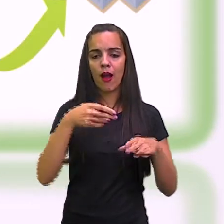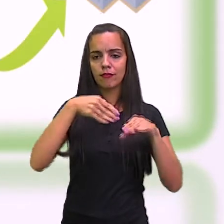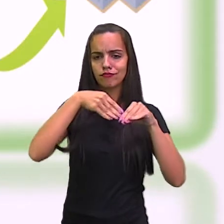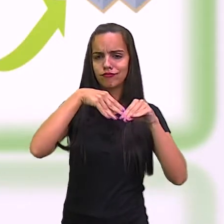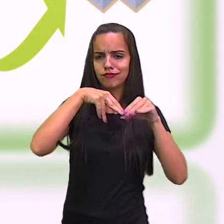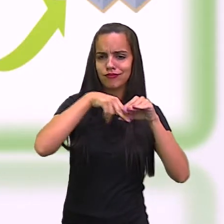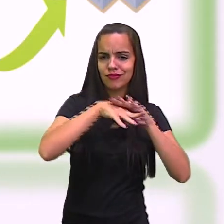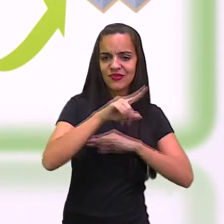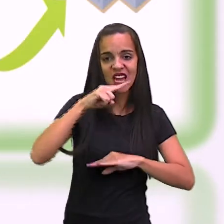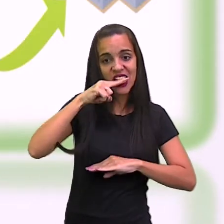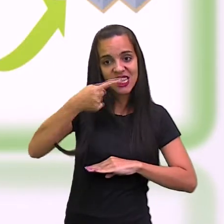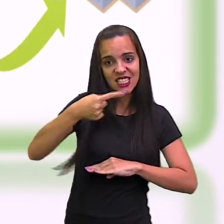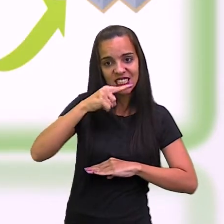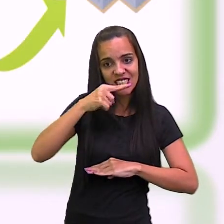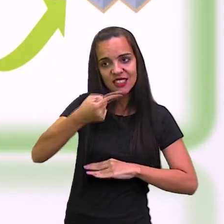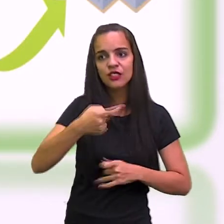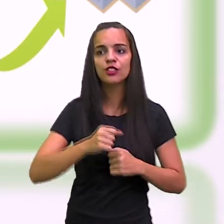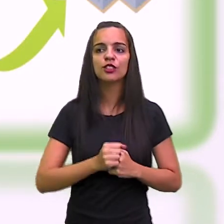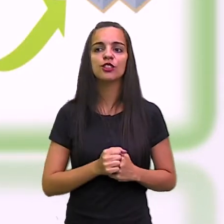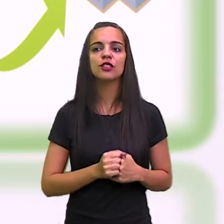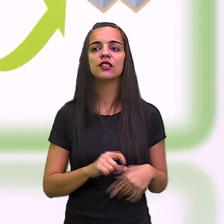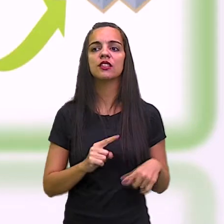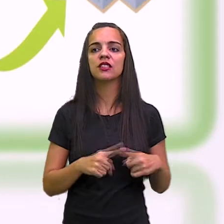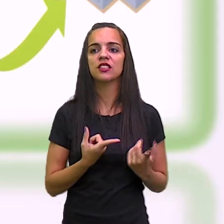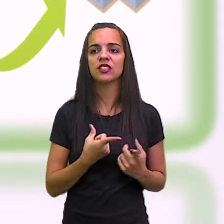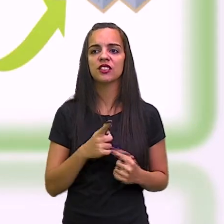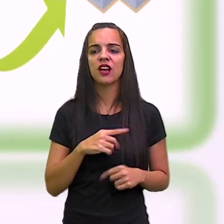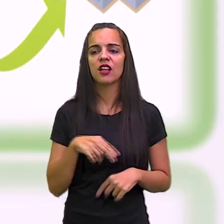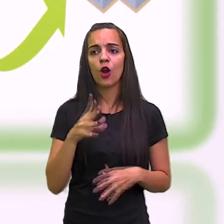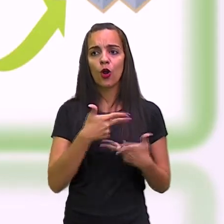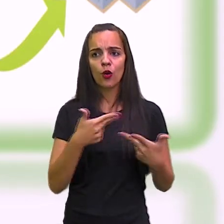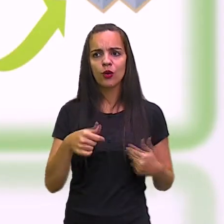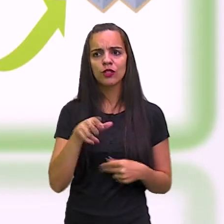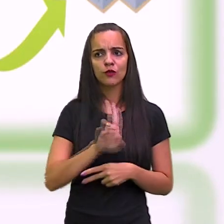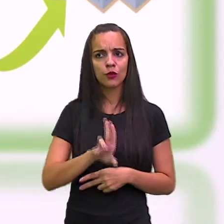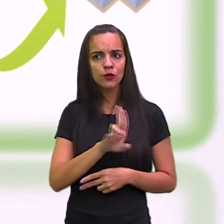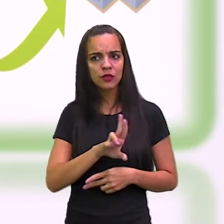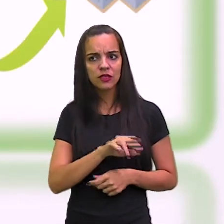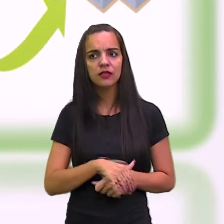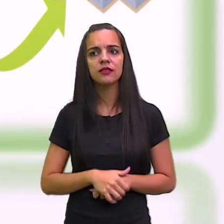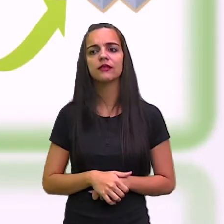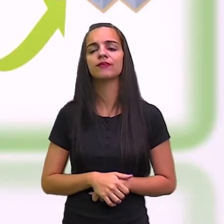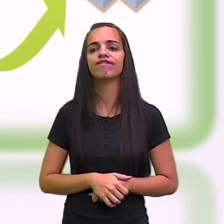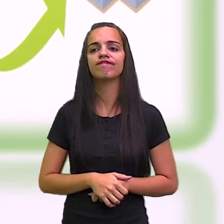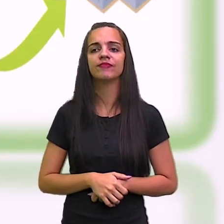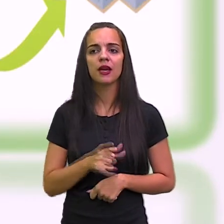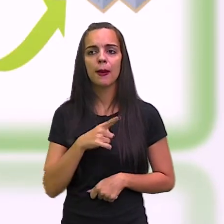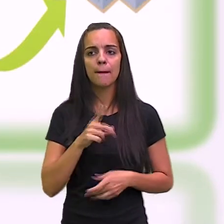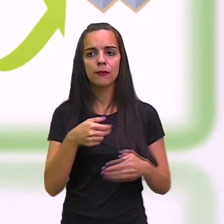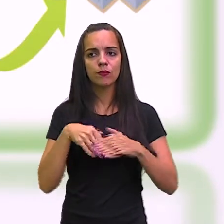cana-de-açúcar, papel, papelão que já foram utilizados. Olha aí a gente reciclando.